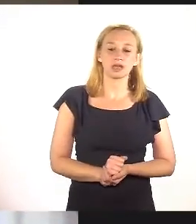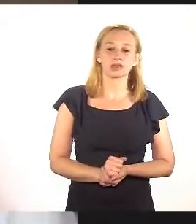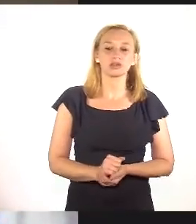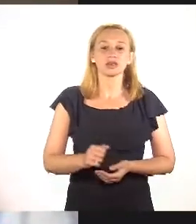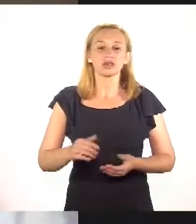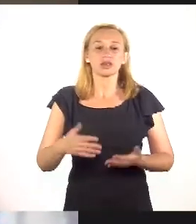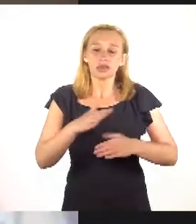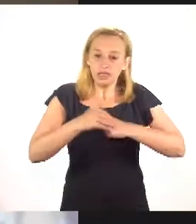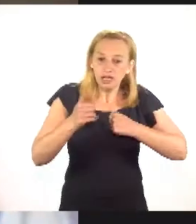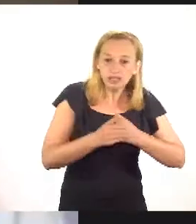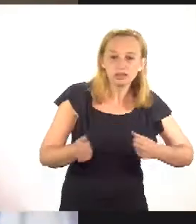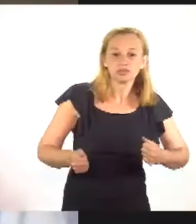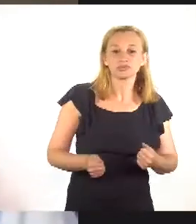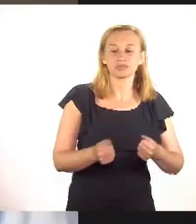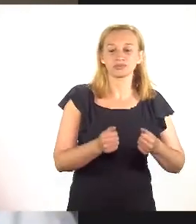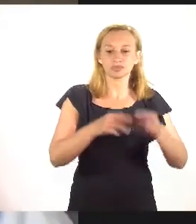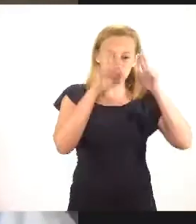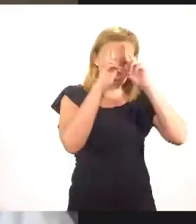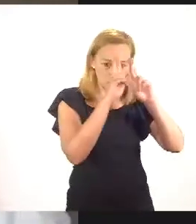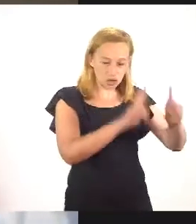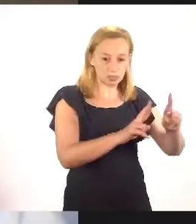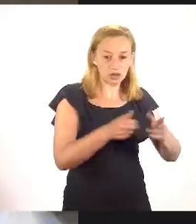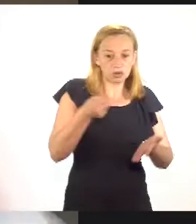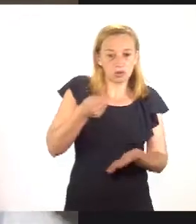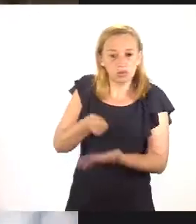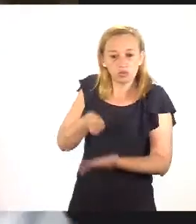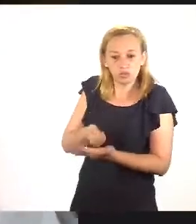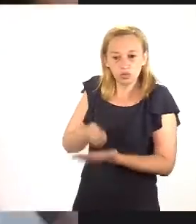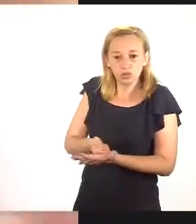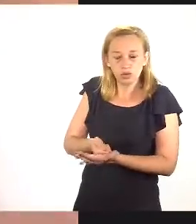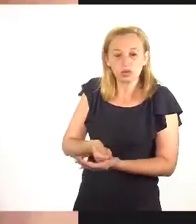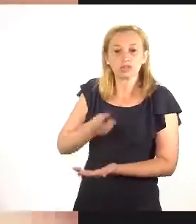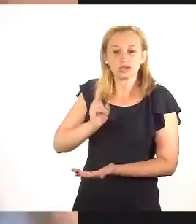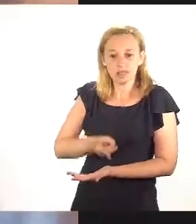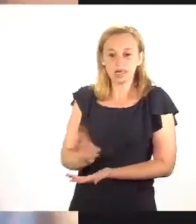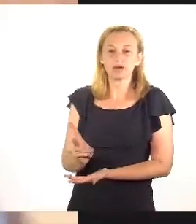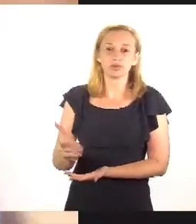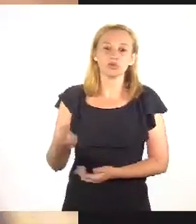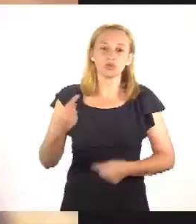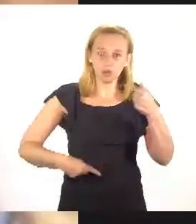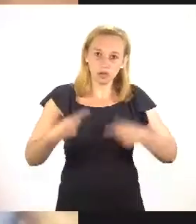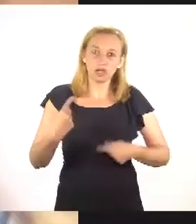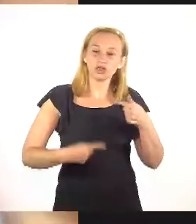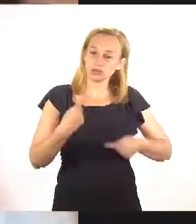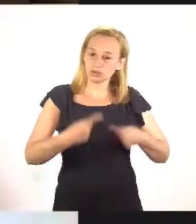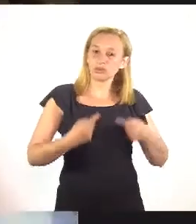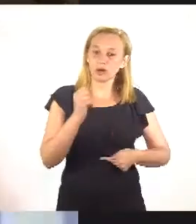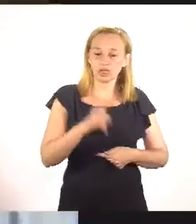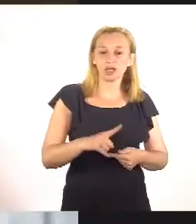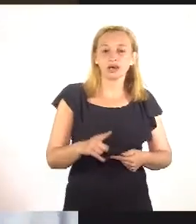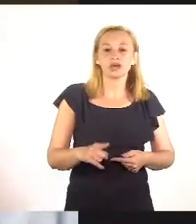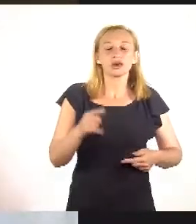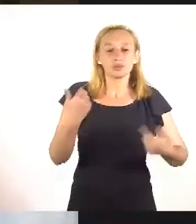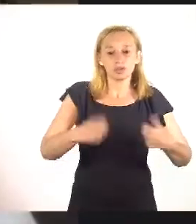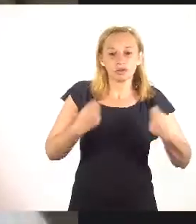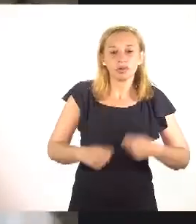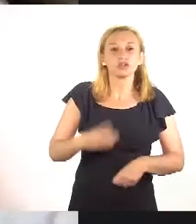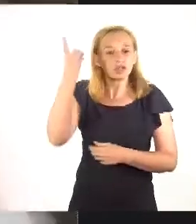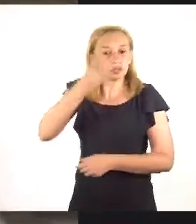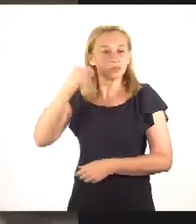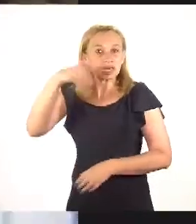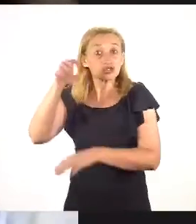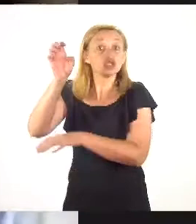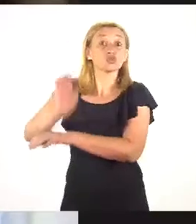nós somos cobrados na ponta. O político sempre fica na ponta, principalmente o deputado estadual.